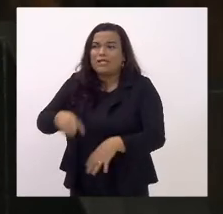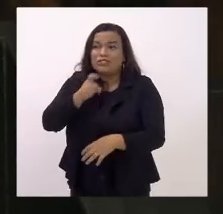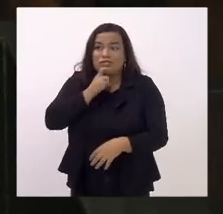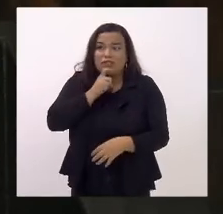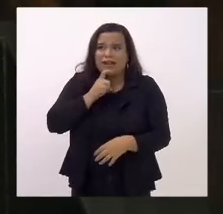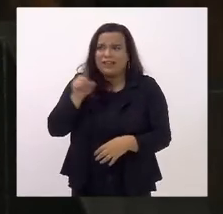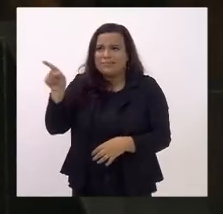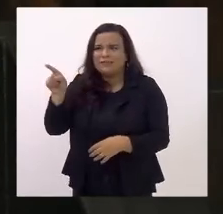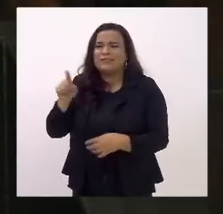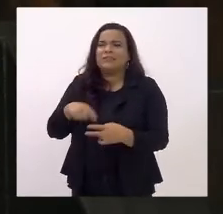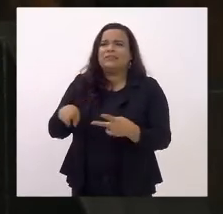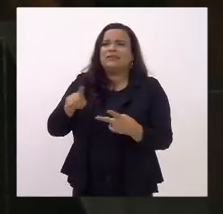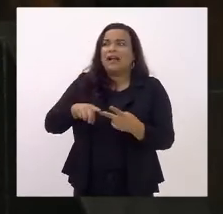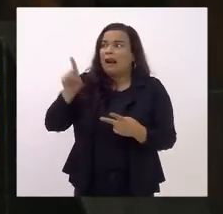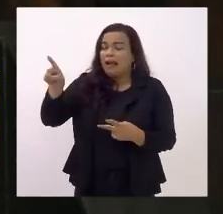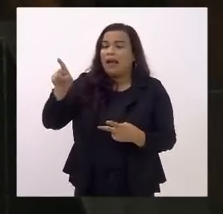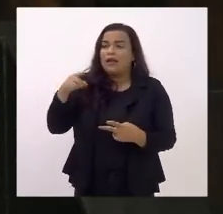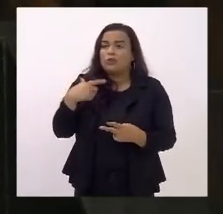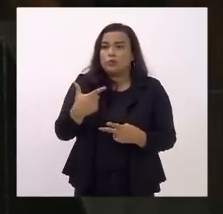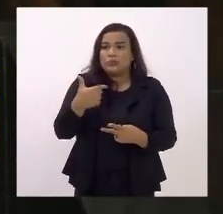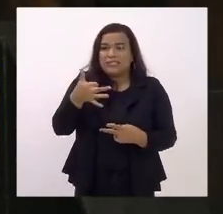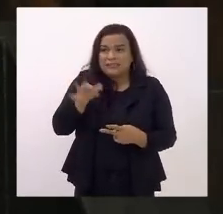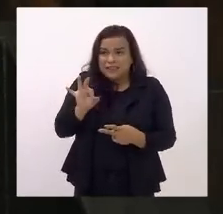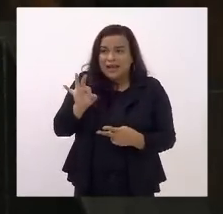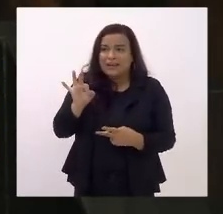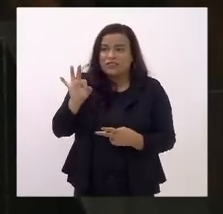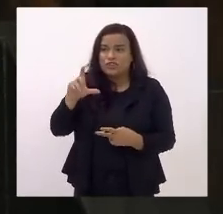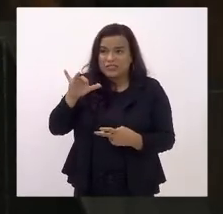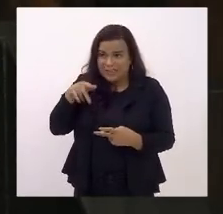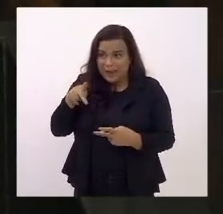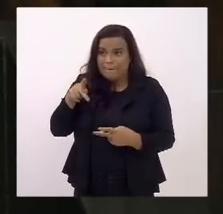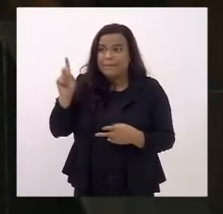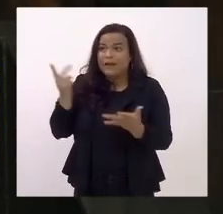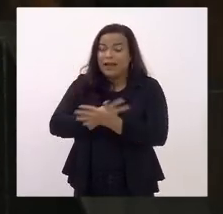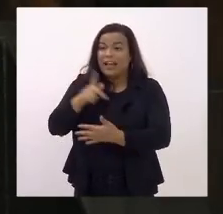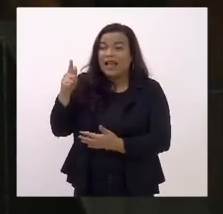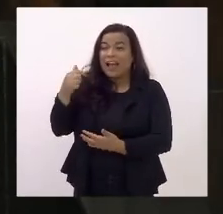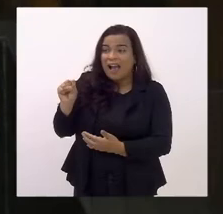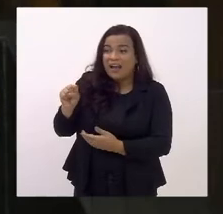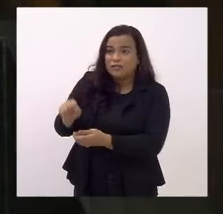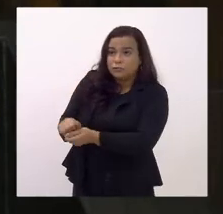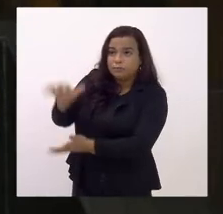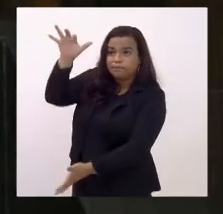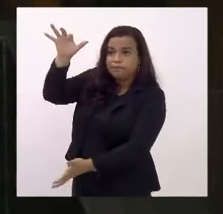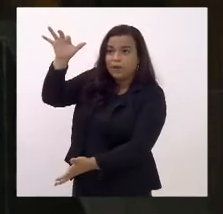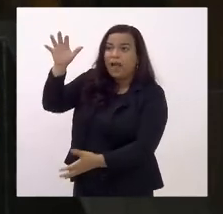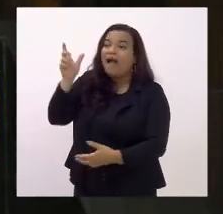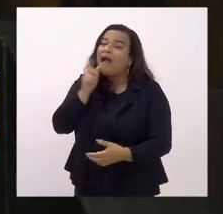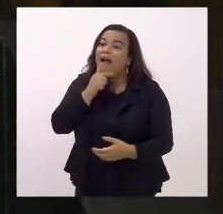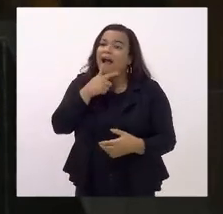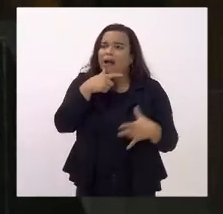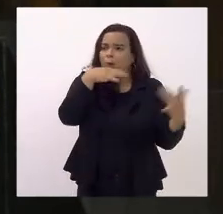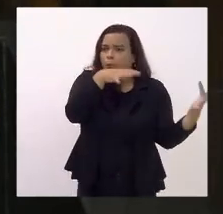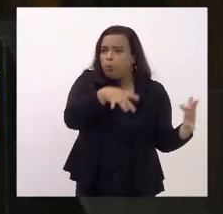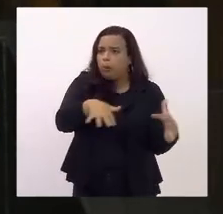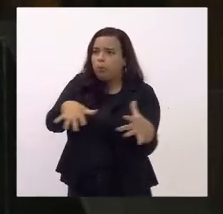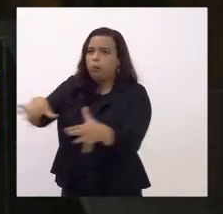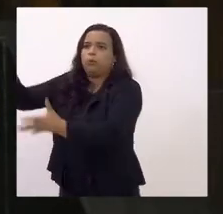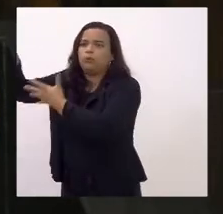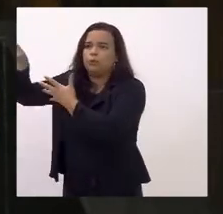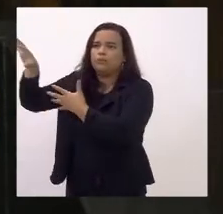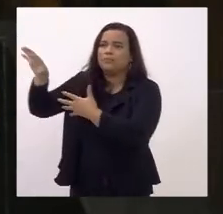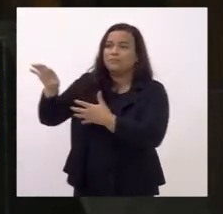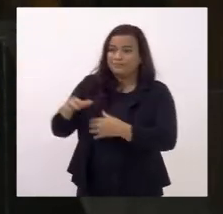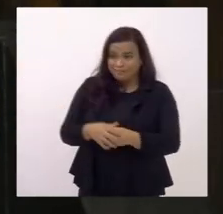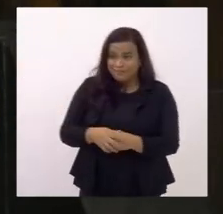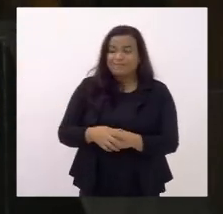Brizolão 210, os cilindros de gás foram carregados para fora do ambiente onde